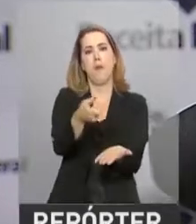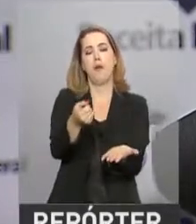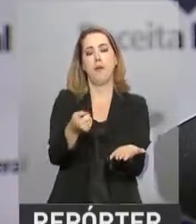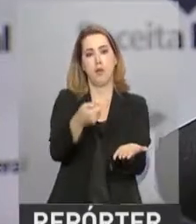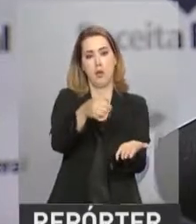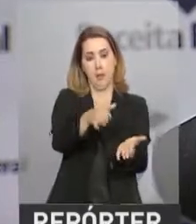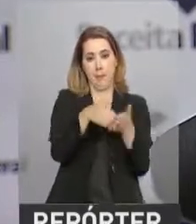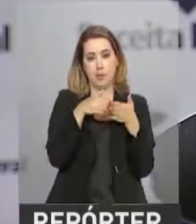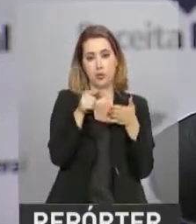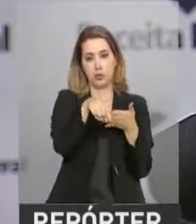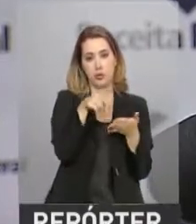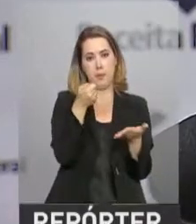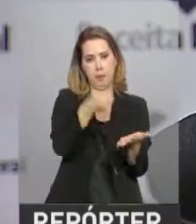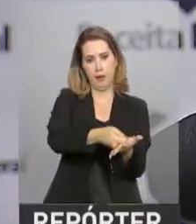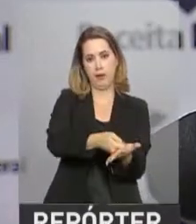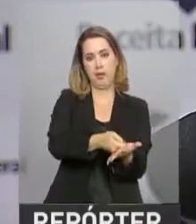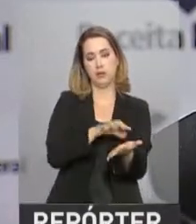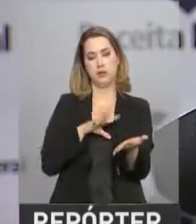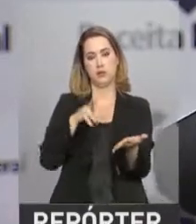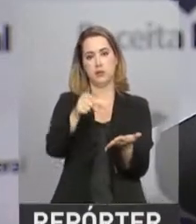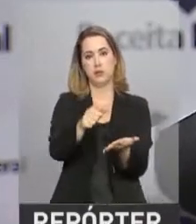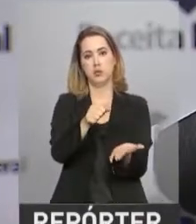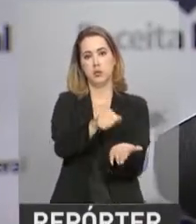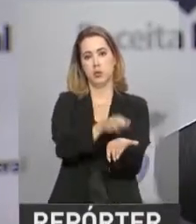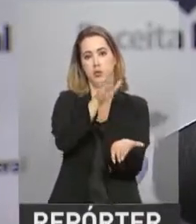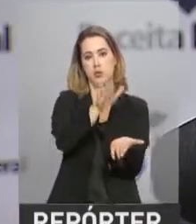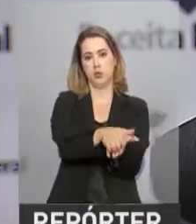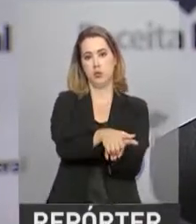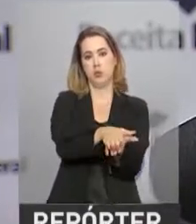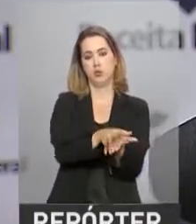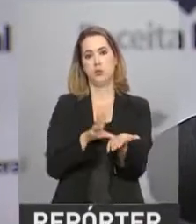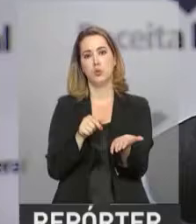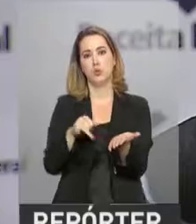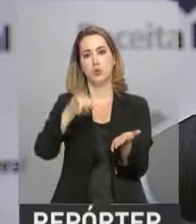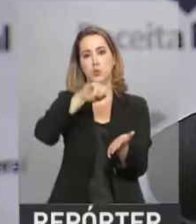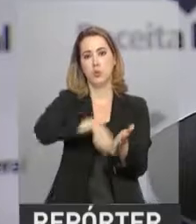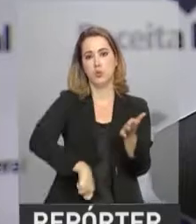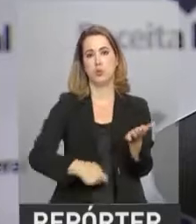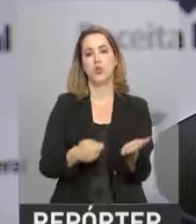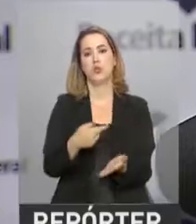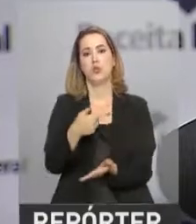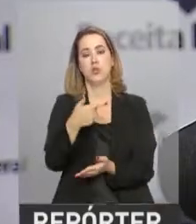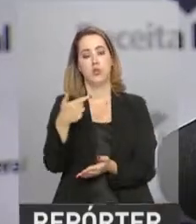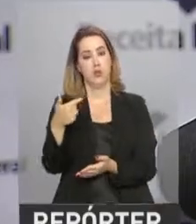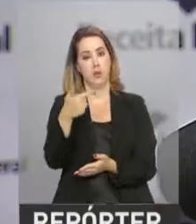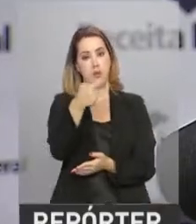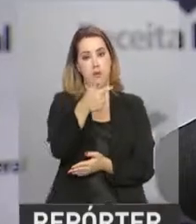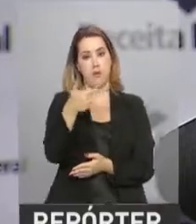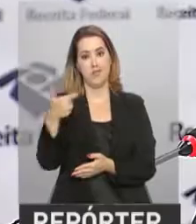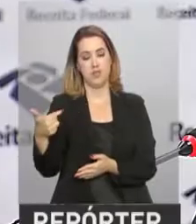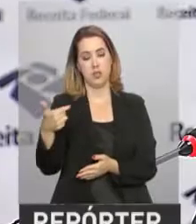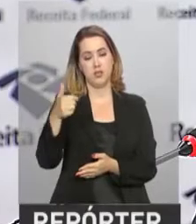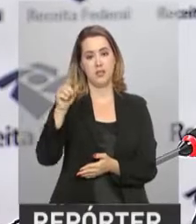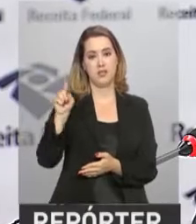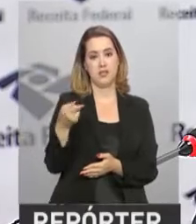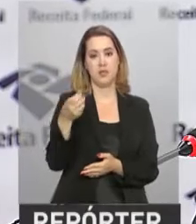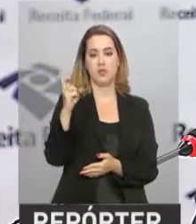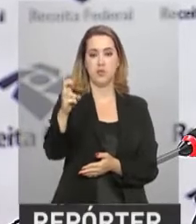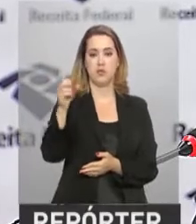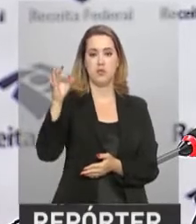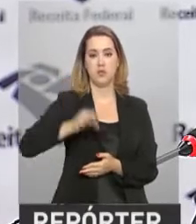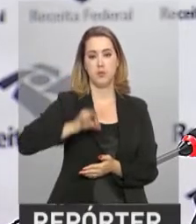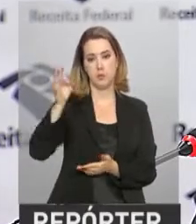renda devido, já fora do programa, o imposto de renda normal, se for pessoa física, 27,5%, mais a multa de ofício. O prazo